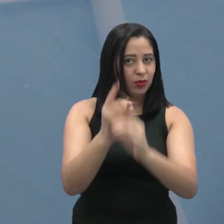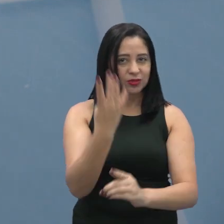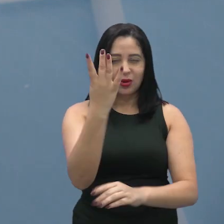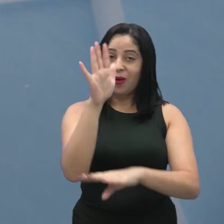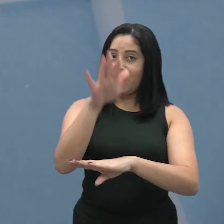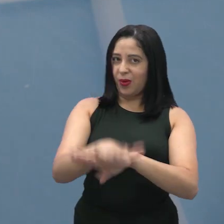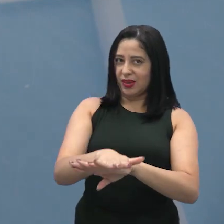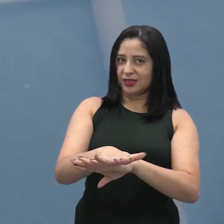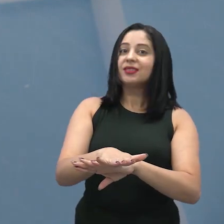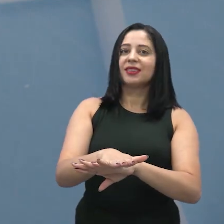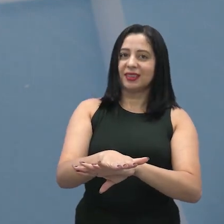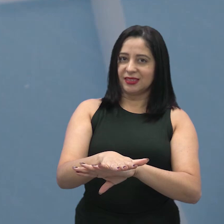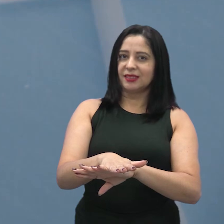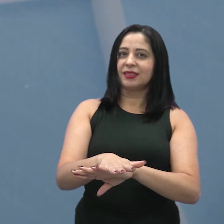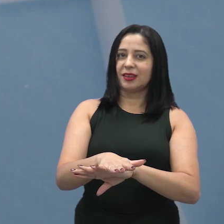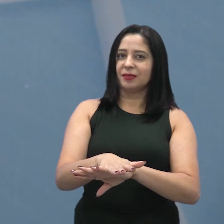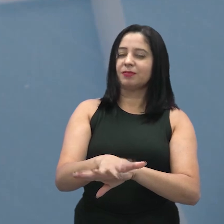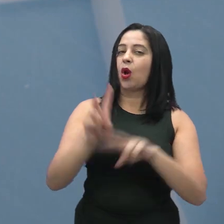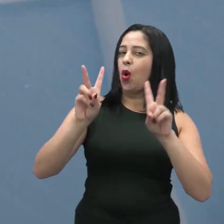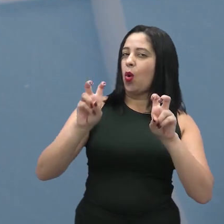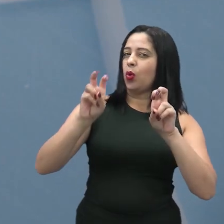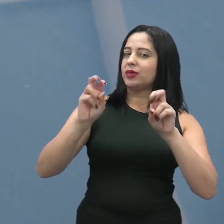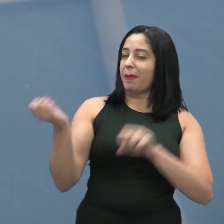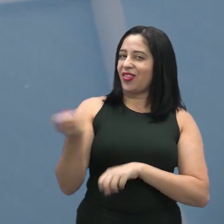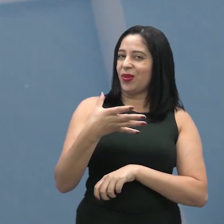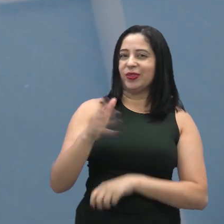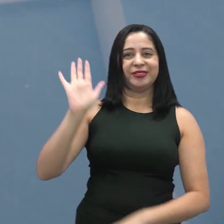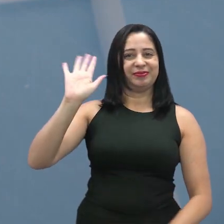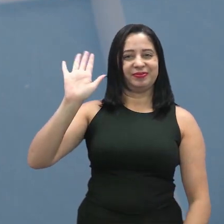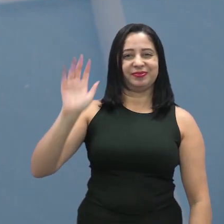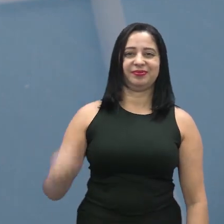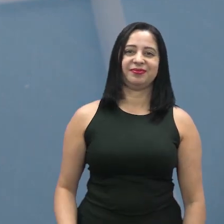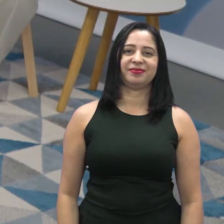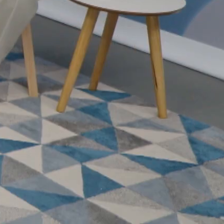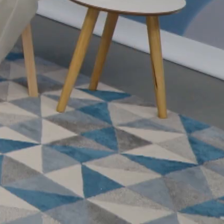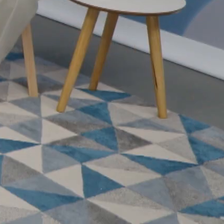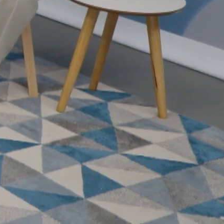das 4 da tarde com mais um tema aqui no Diálogos da Cidade. Até mais!